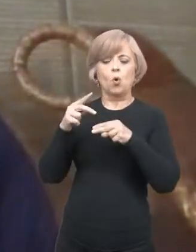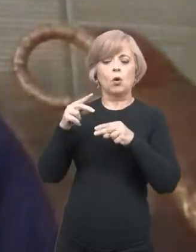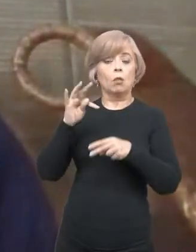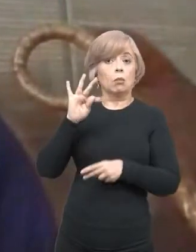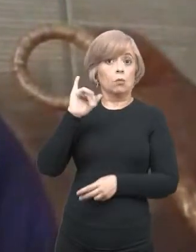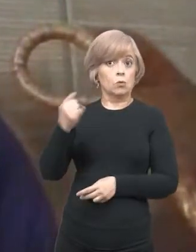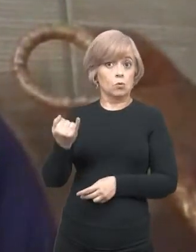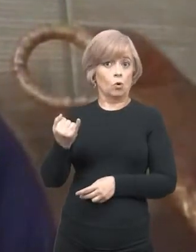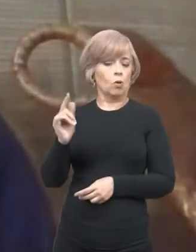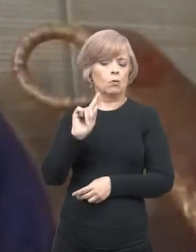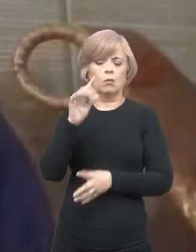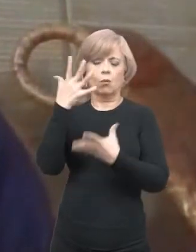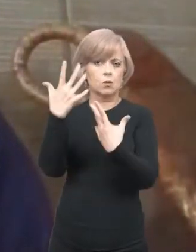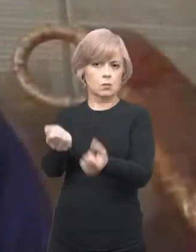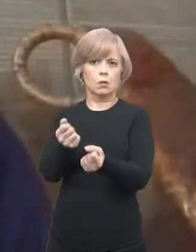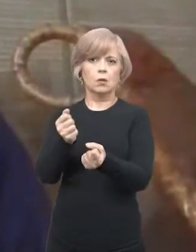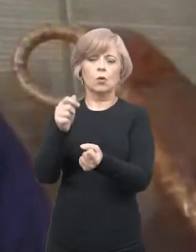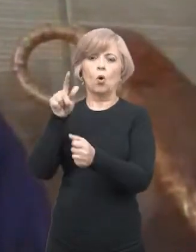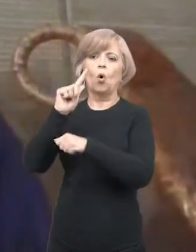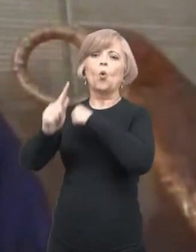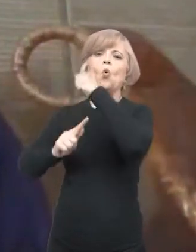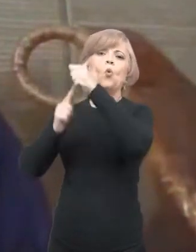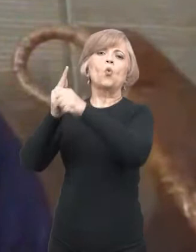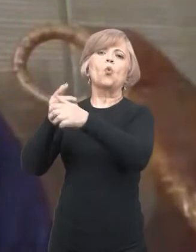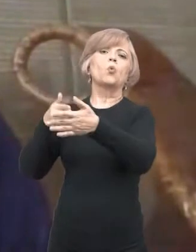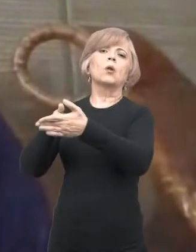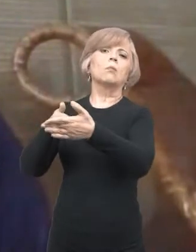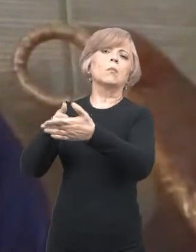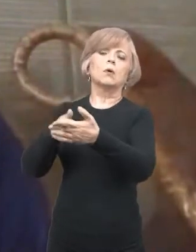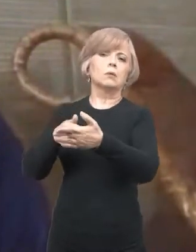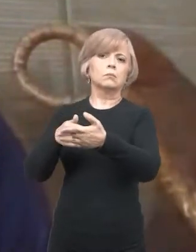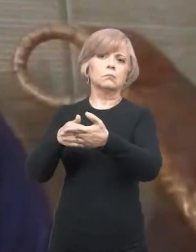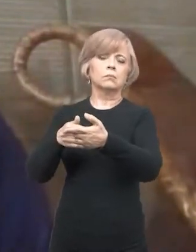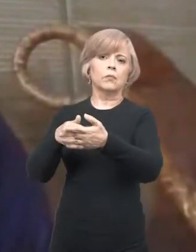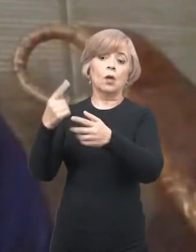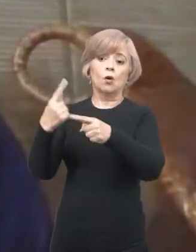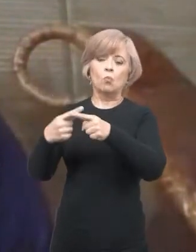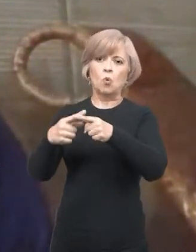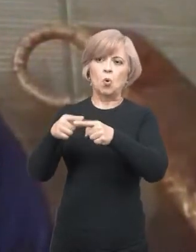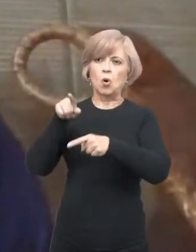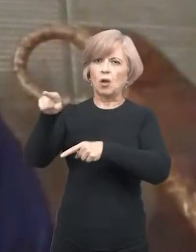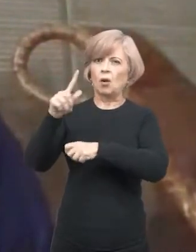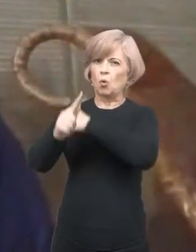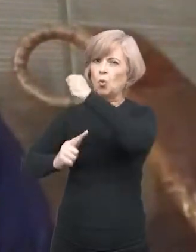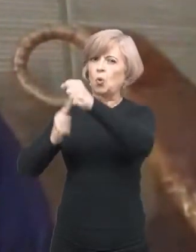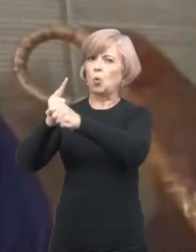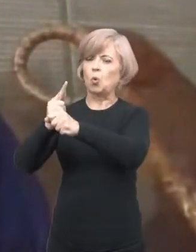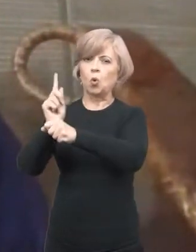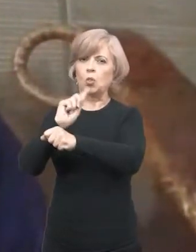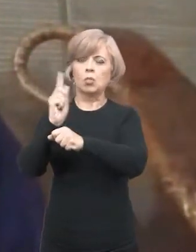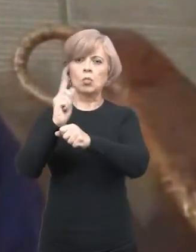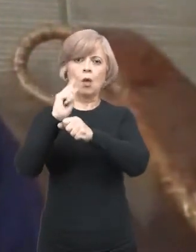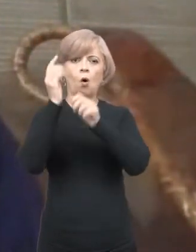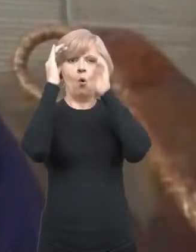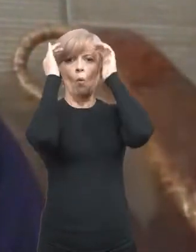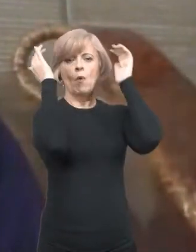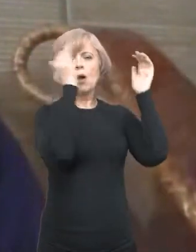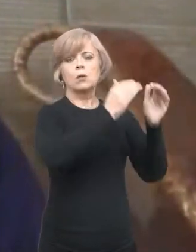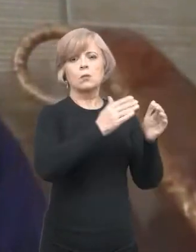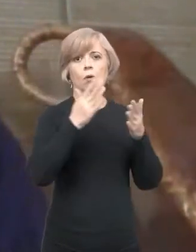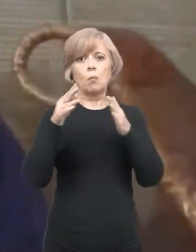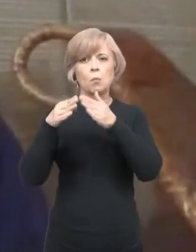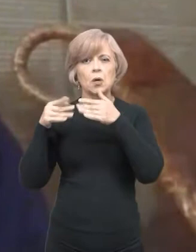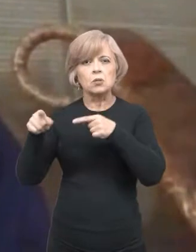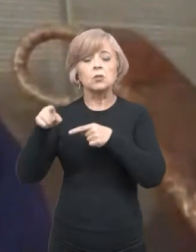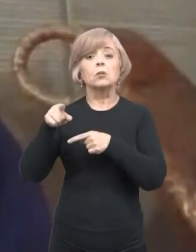pelo Tribunal de Justiça, e desta decisão que não acolheu a tese, não acolheu o pedido